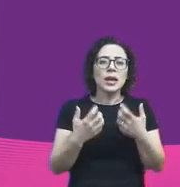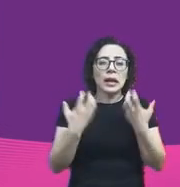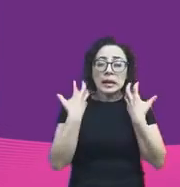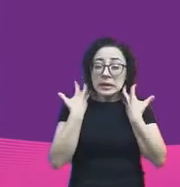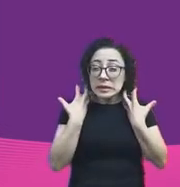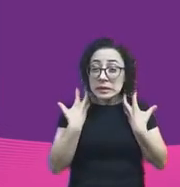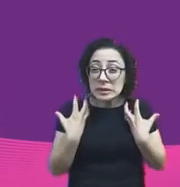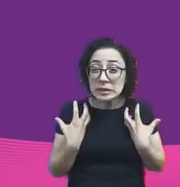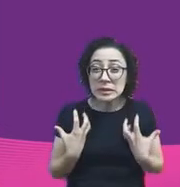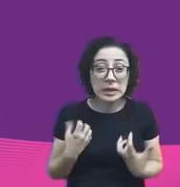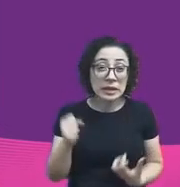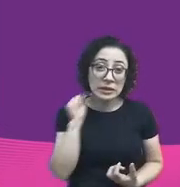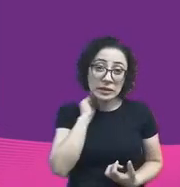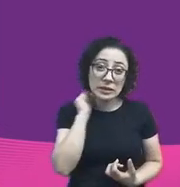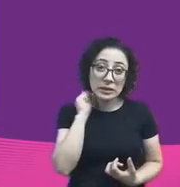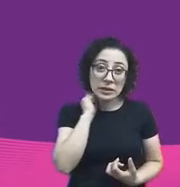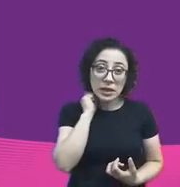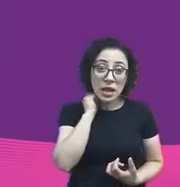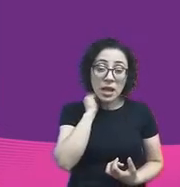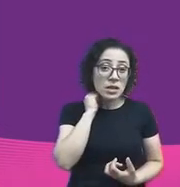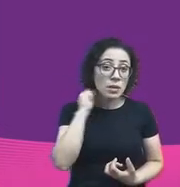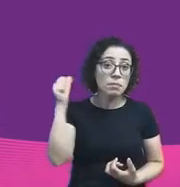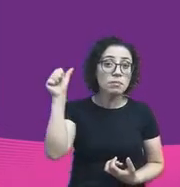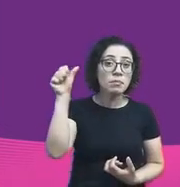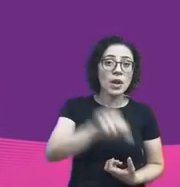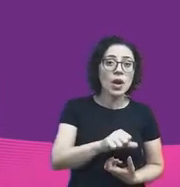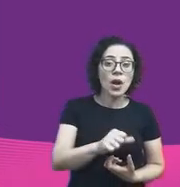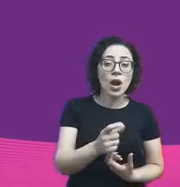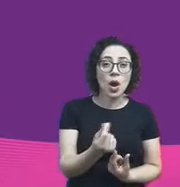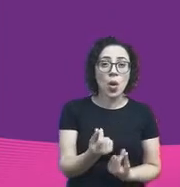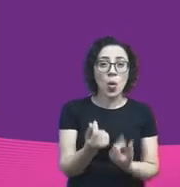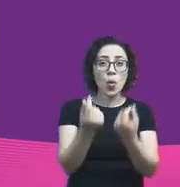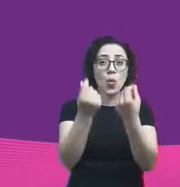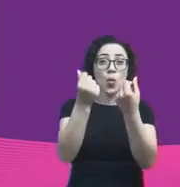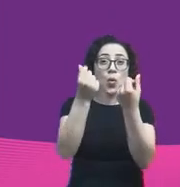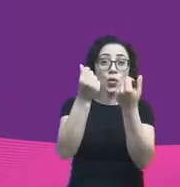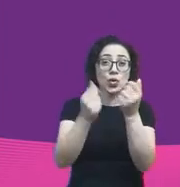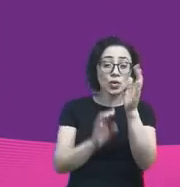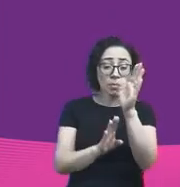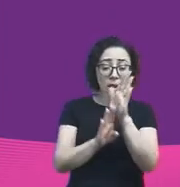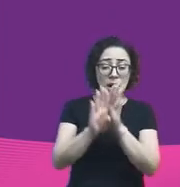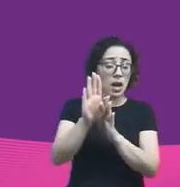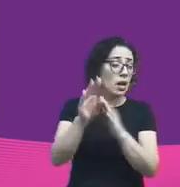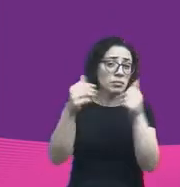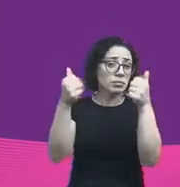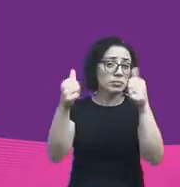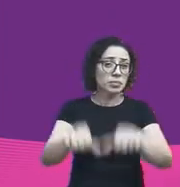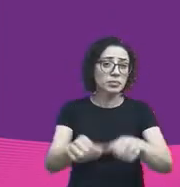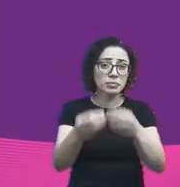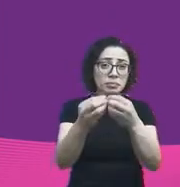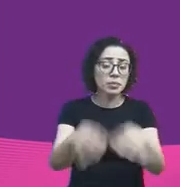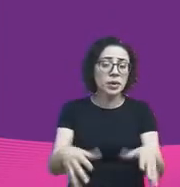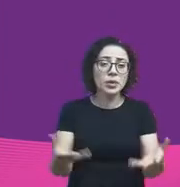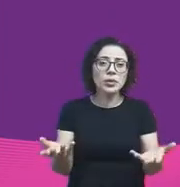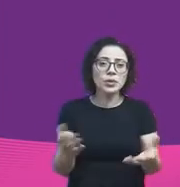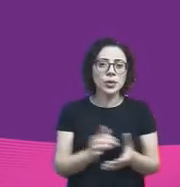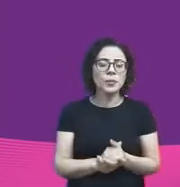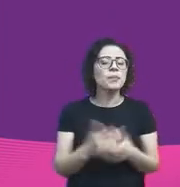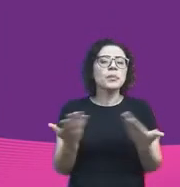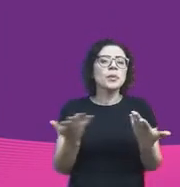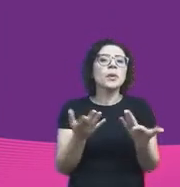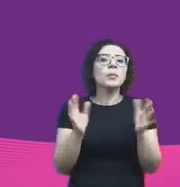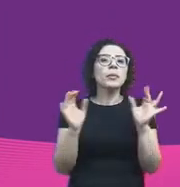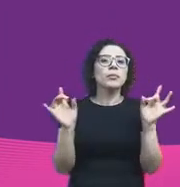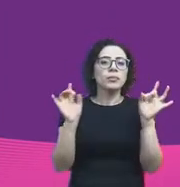dos provedores e, obviamente, dos pacientes. Para terminar, a gente vai discutir o seguinte: a gente pode juntar compaixão